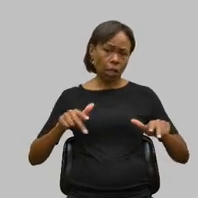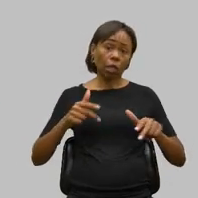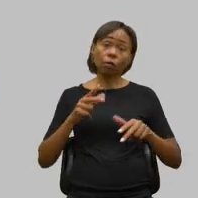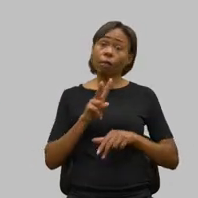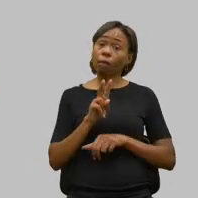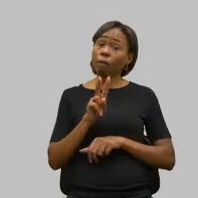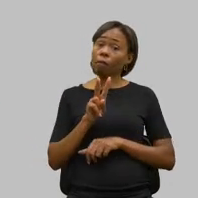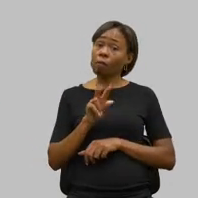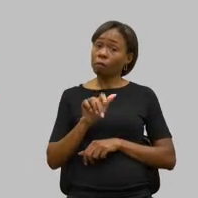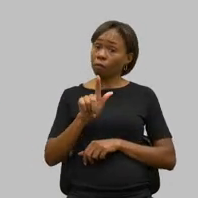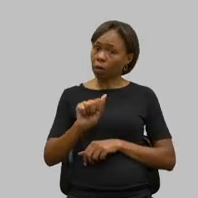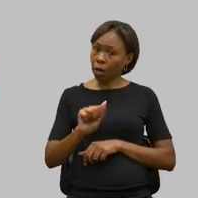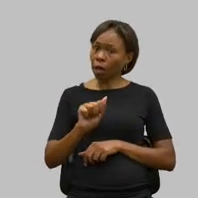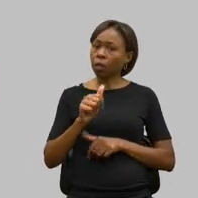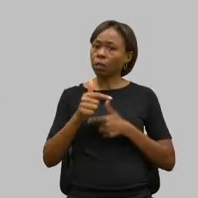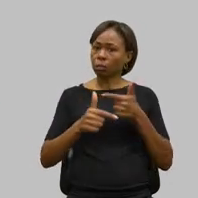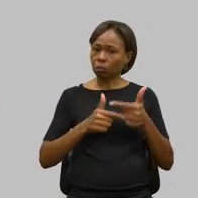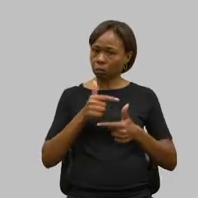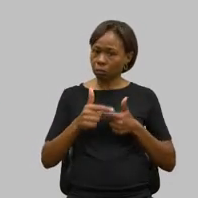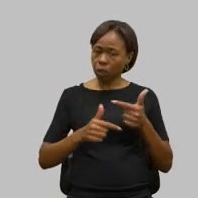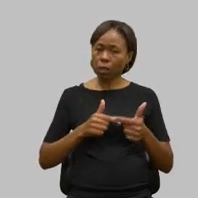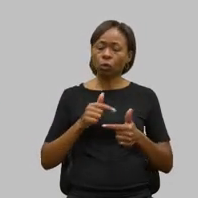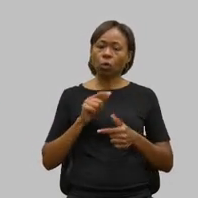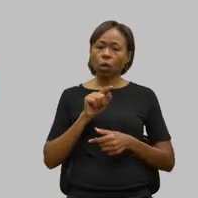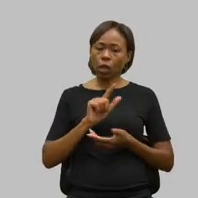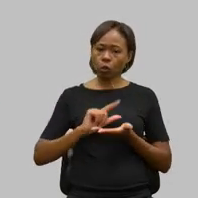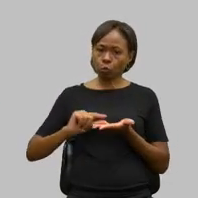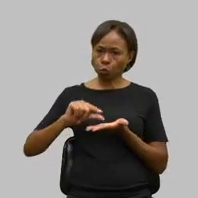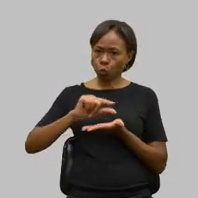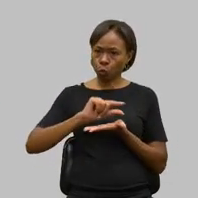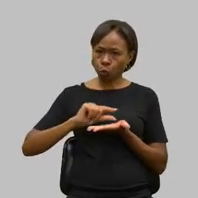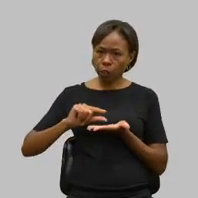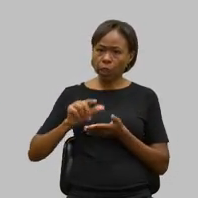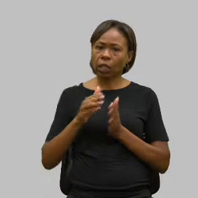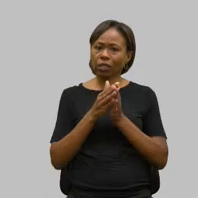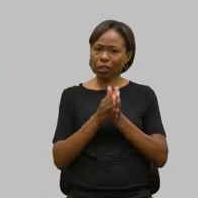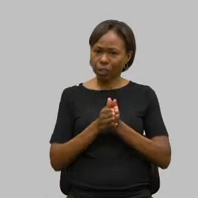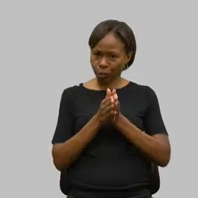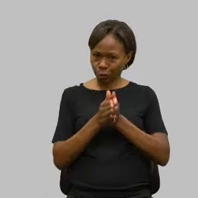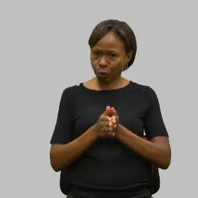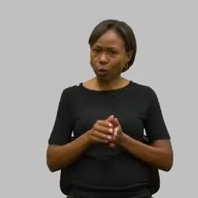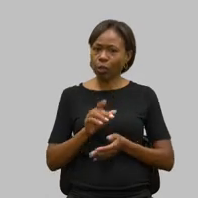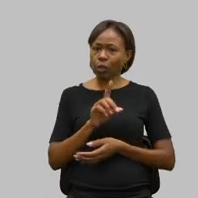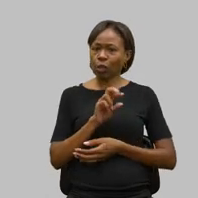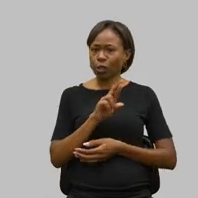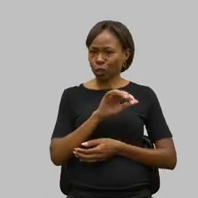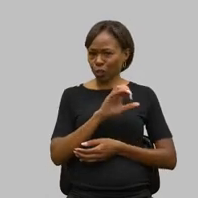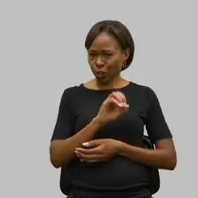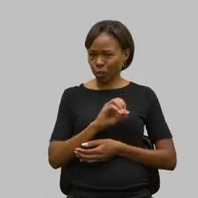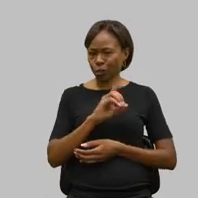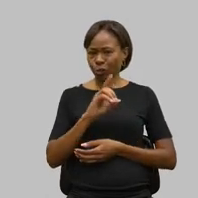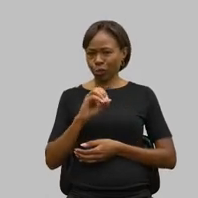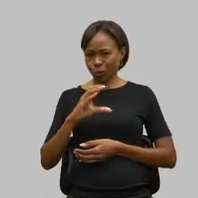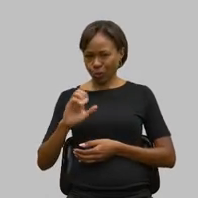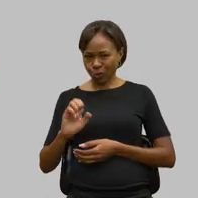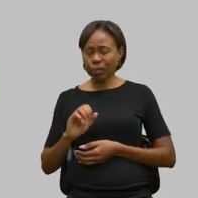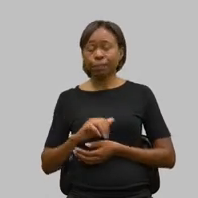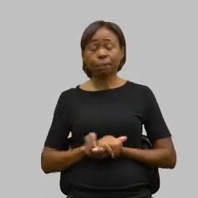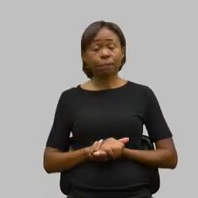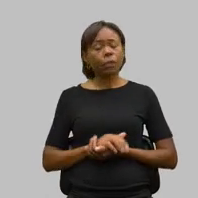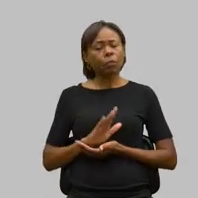Getiônia e do Rio Doce. Então, a pergunta minha é essa daí. O que o Estado tem feito